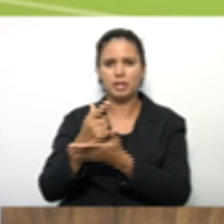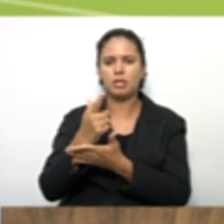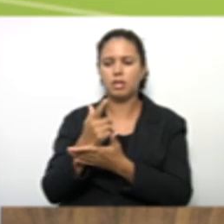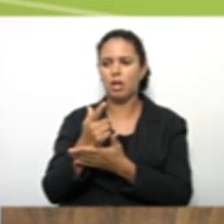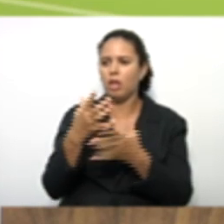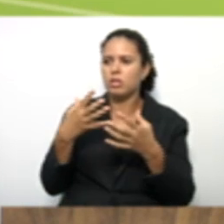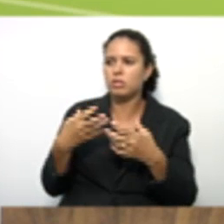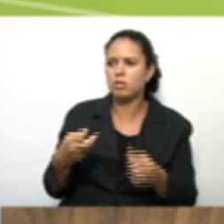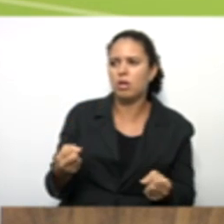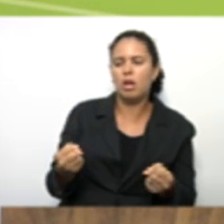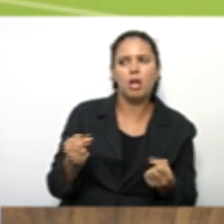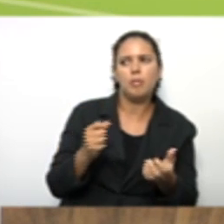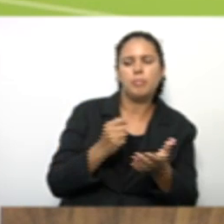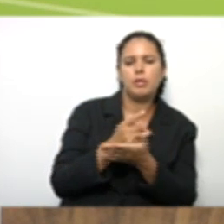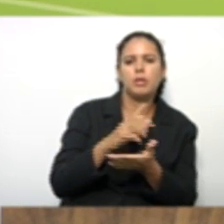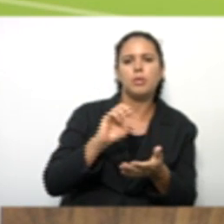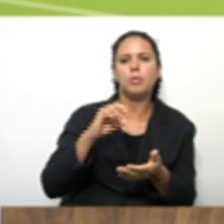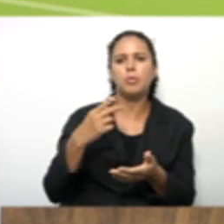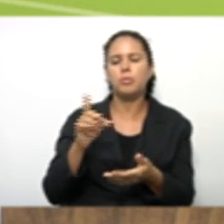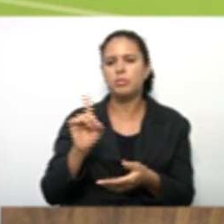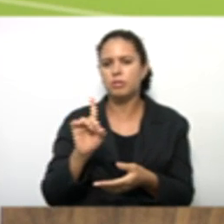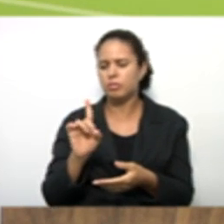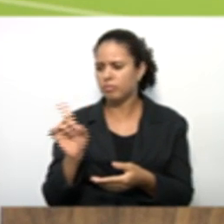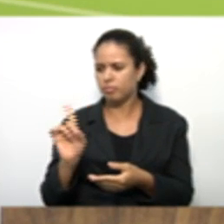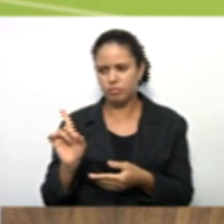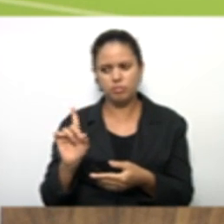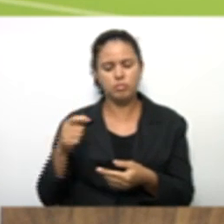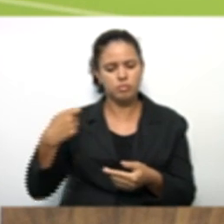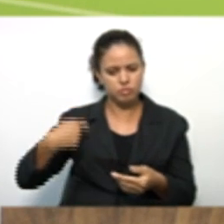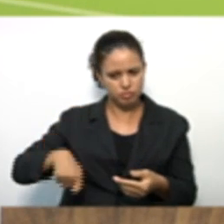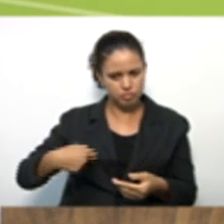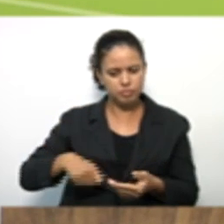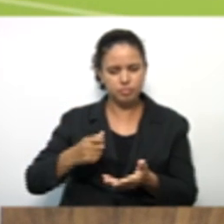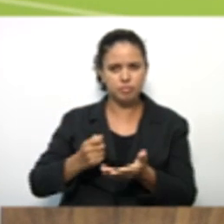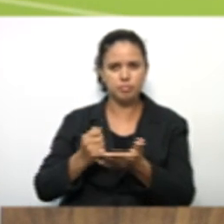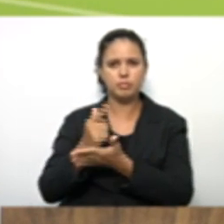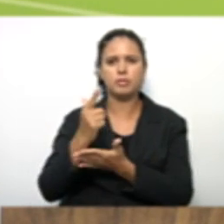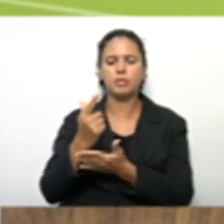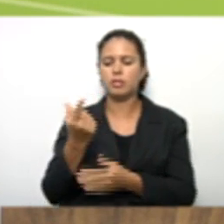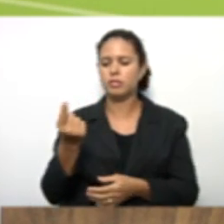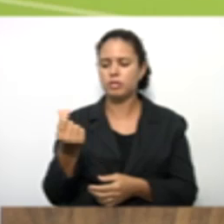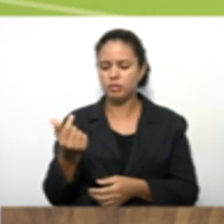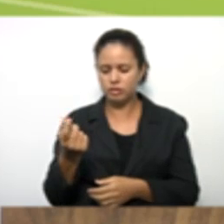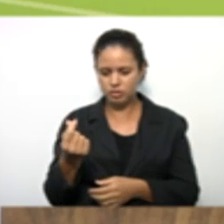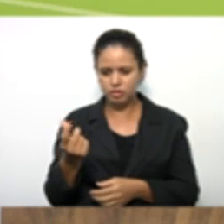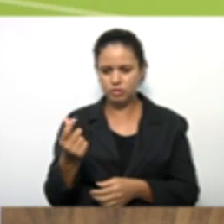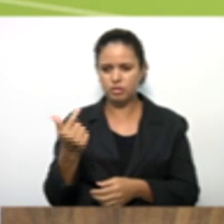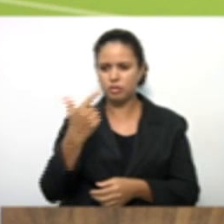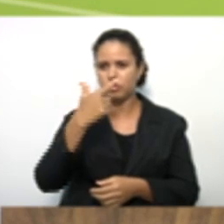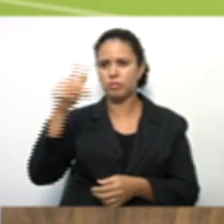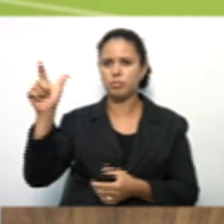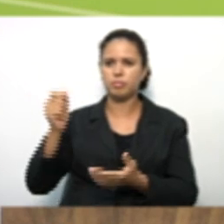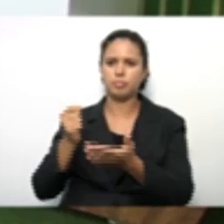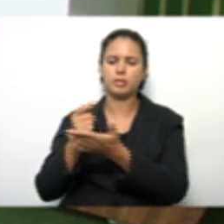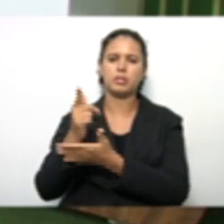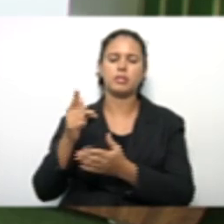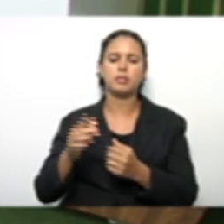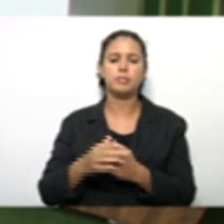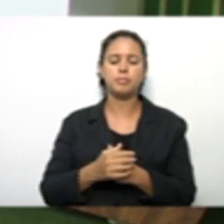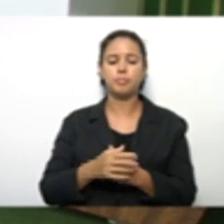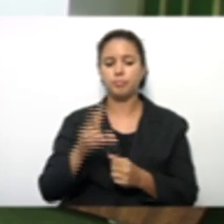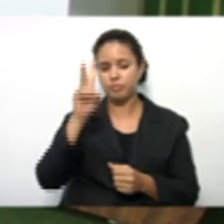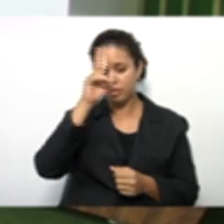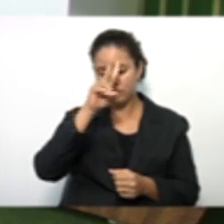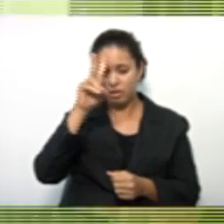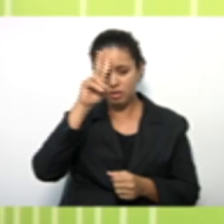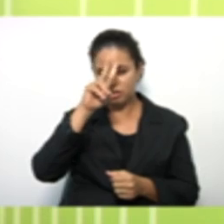hein? Tem que ser paga, ok? Então, portanto, obrigação é o dinheiro que devemos a uma outra pessoa. Isso, lembrando,